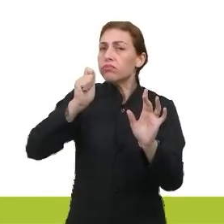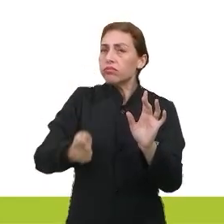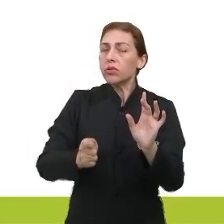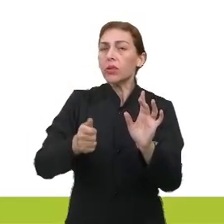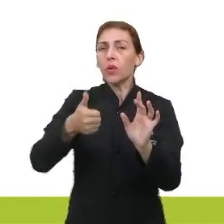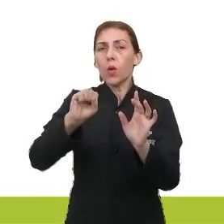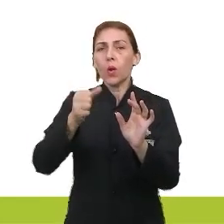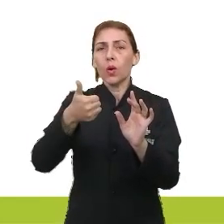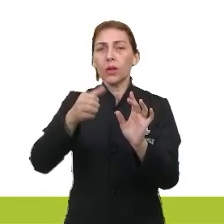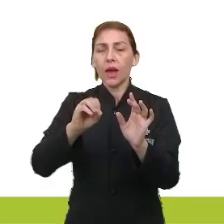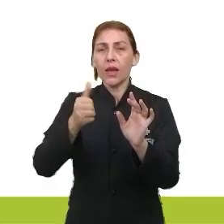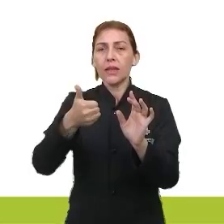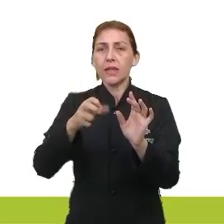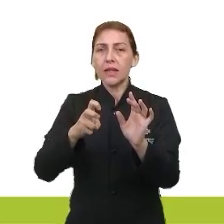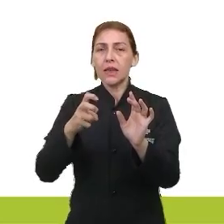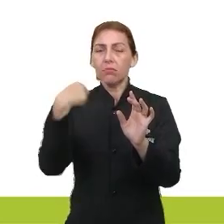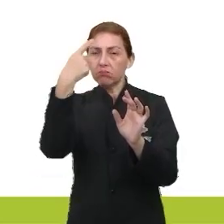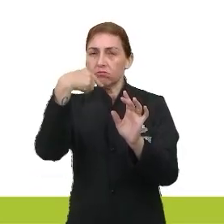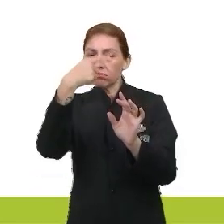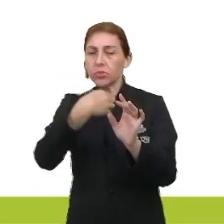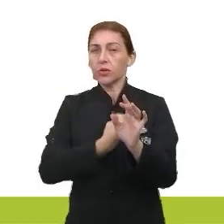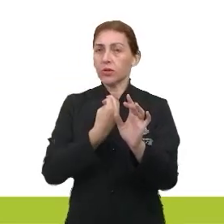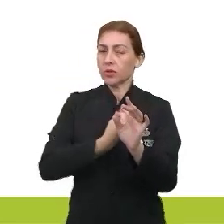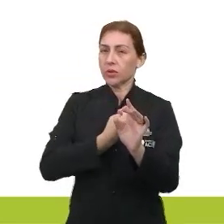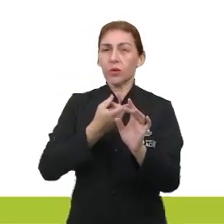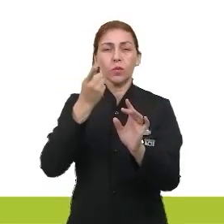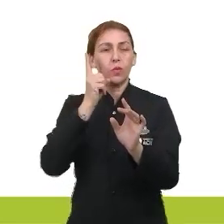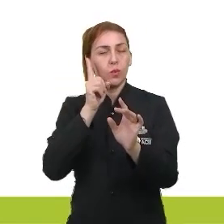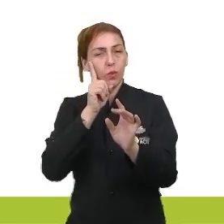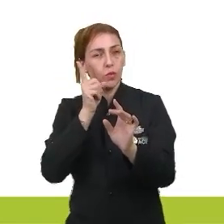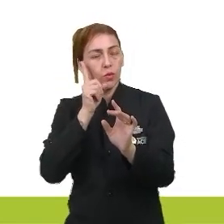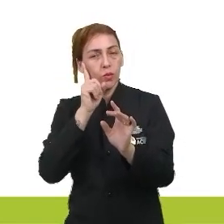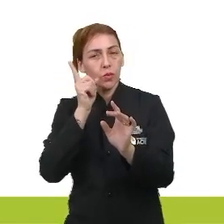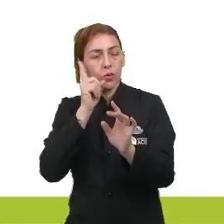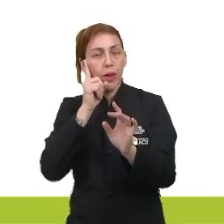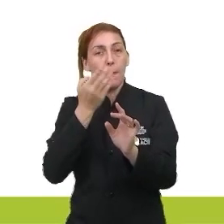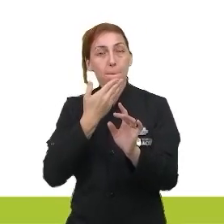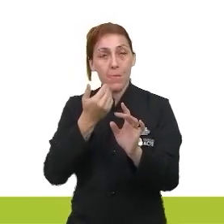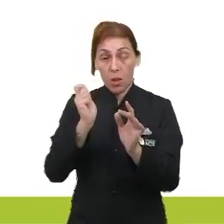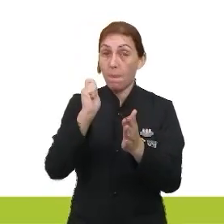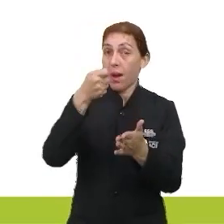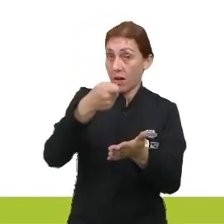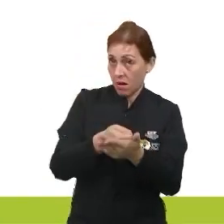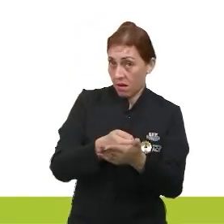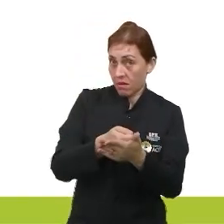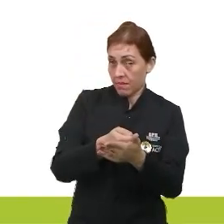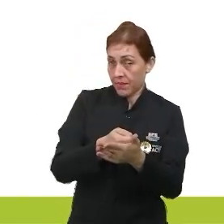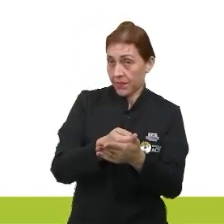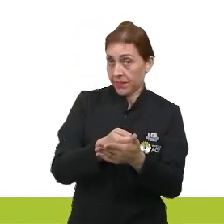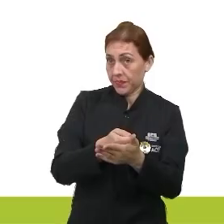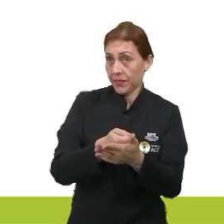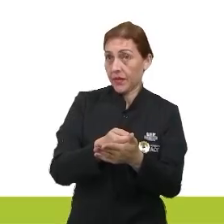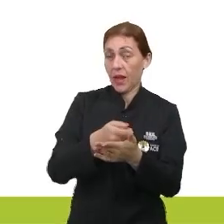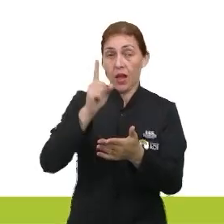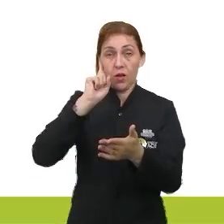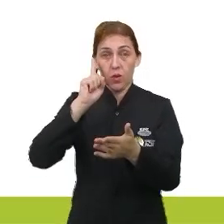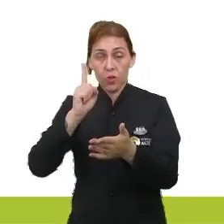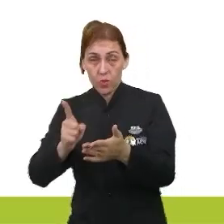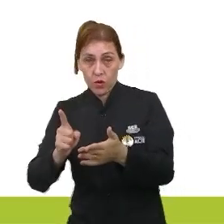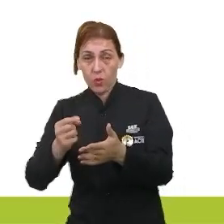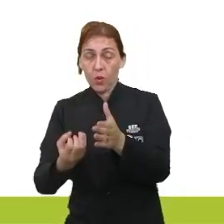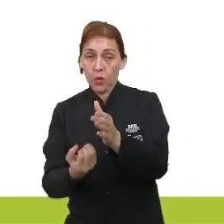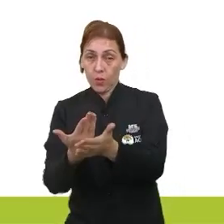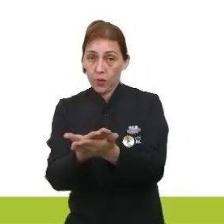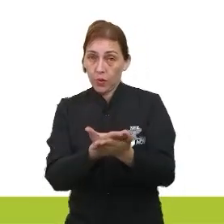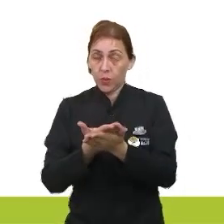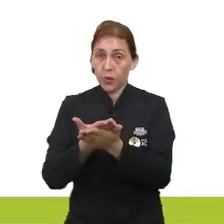12, 15 horas de sua vida, dia após dia, a quem melhor pagar. Ao proprietário das